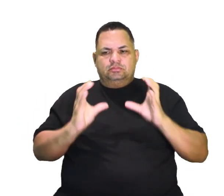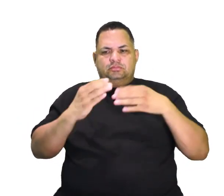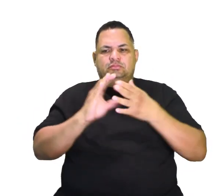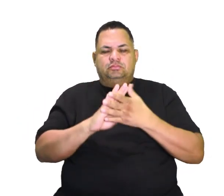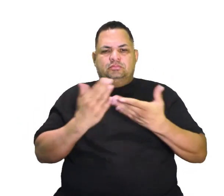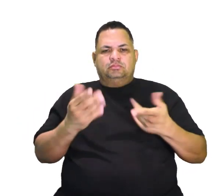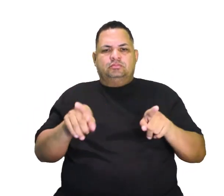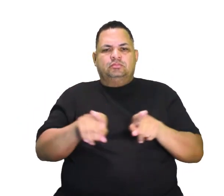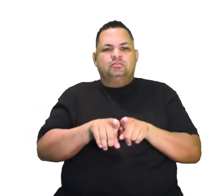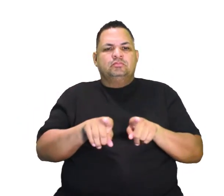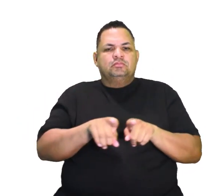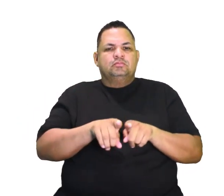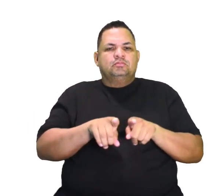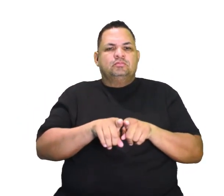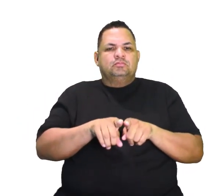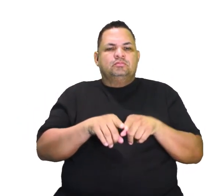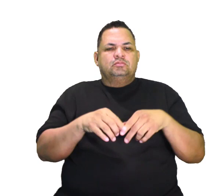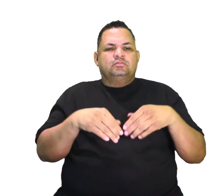de etnias,